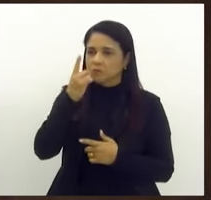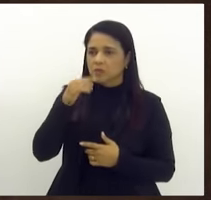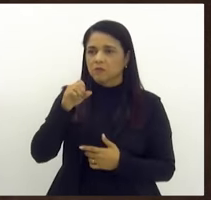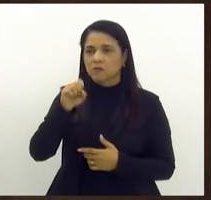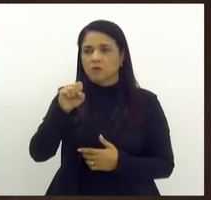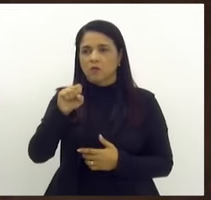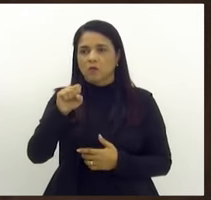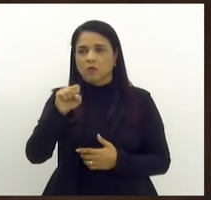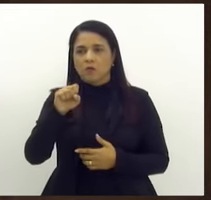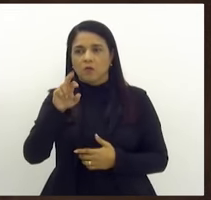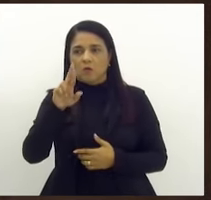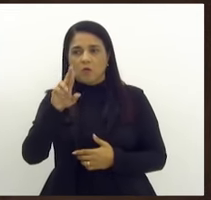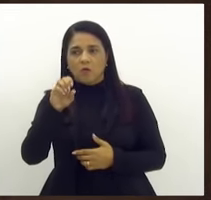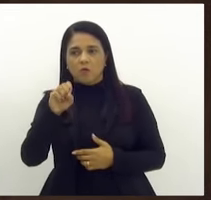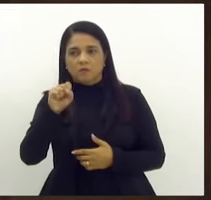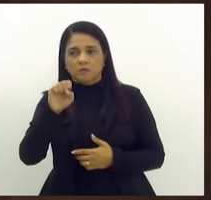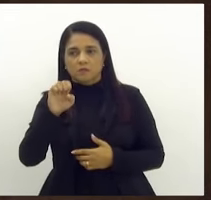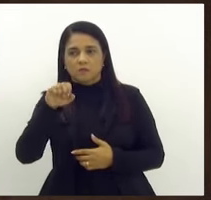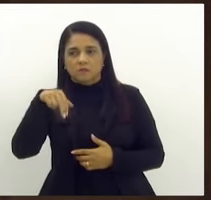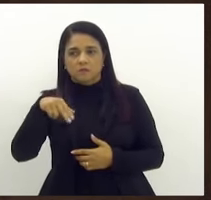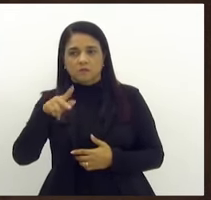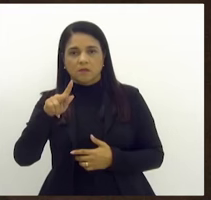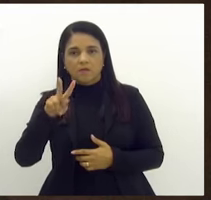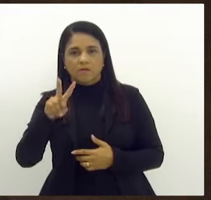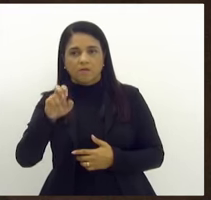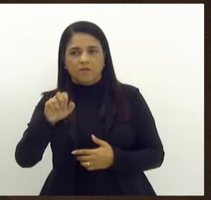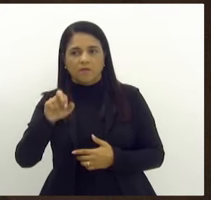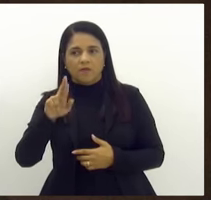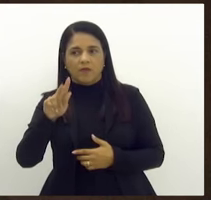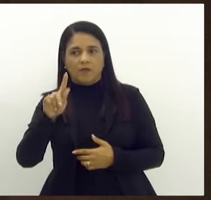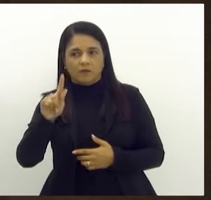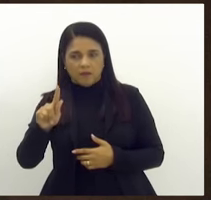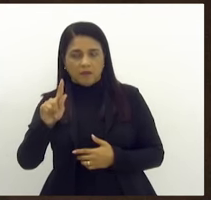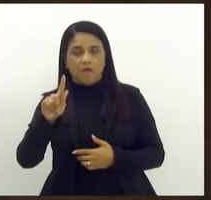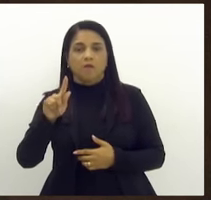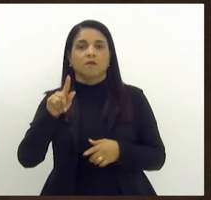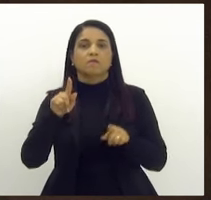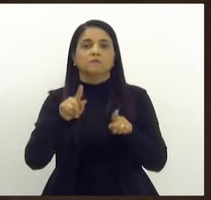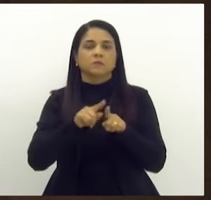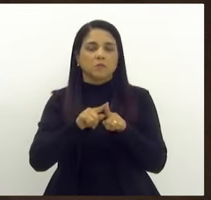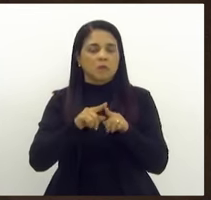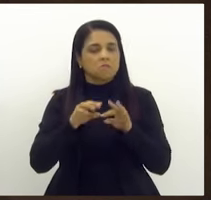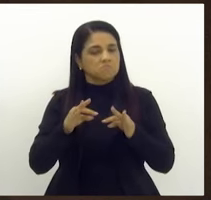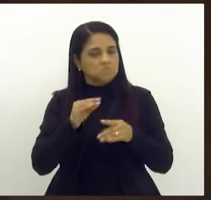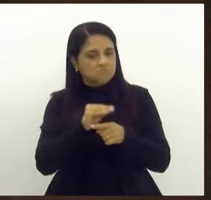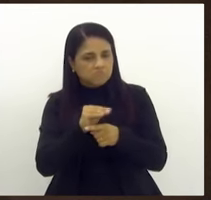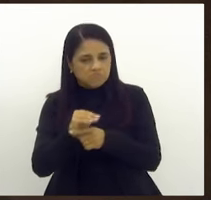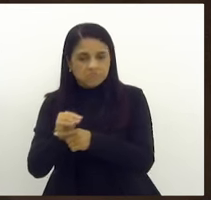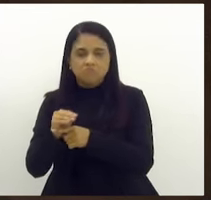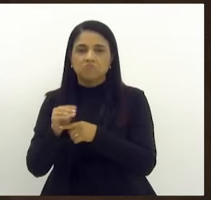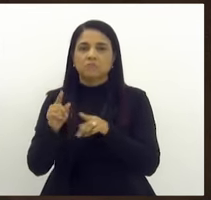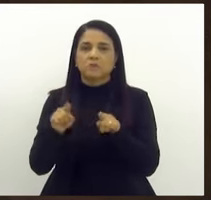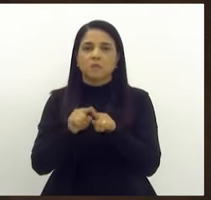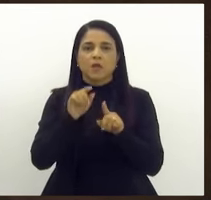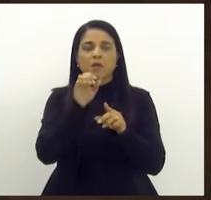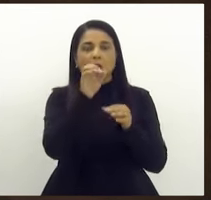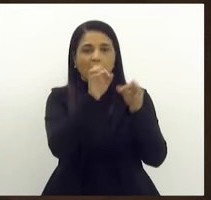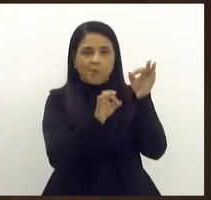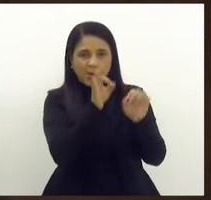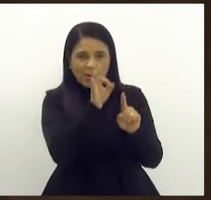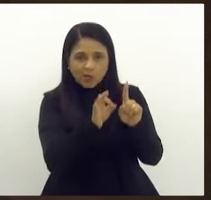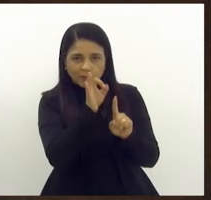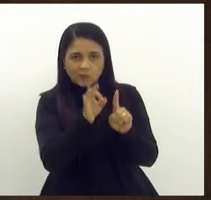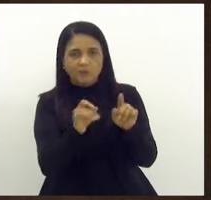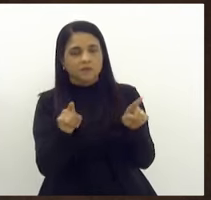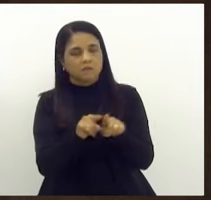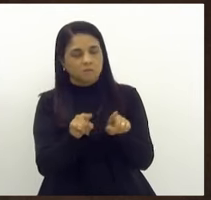trabalho e ao presidente bastante Zeloso com os deputados e prerrogativas dessa casa assim como a procuradoria também por fim Presidente